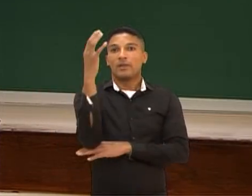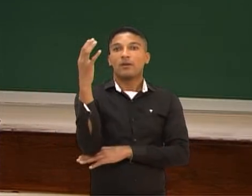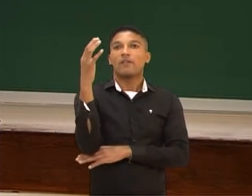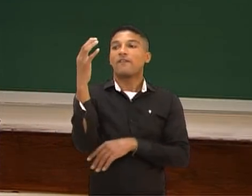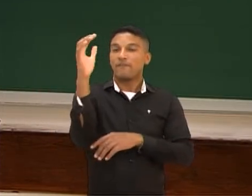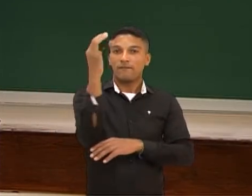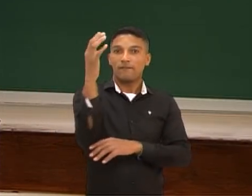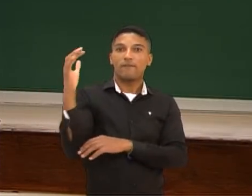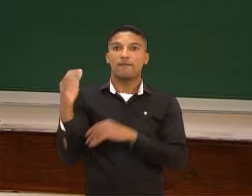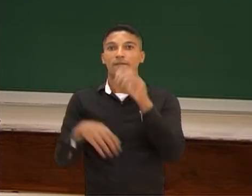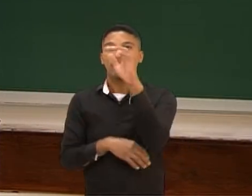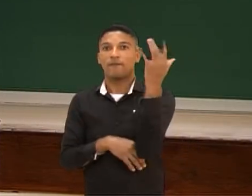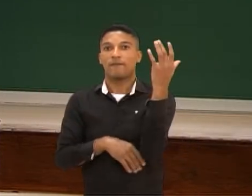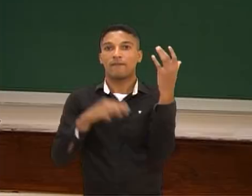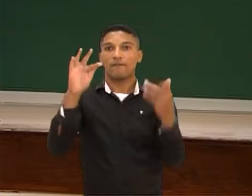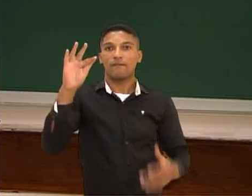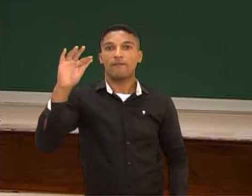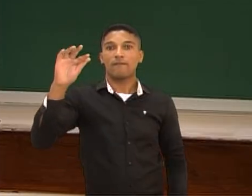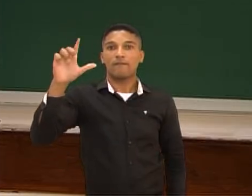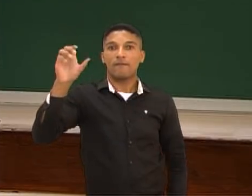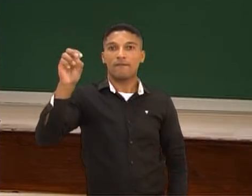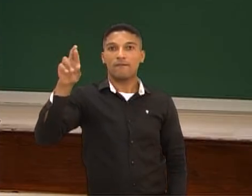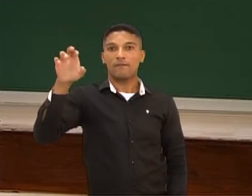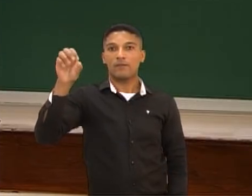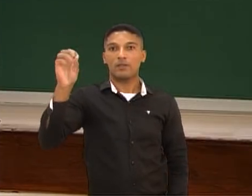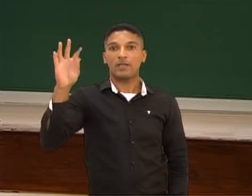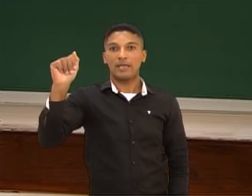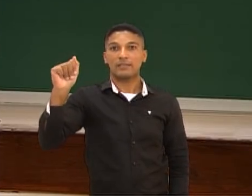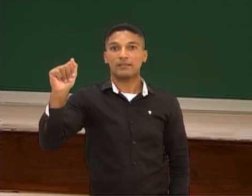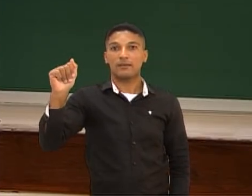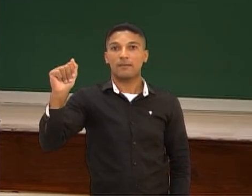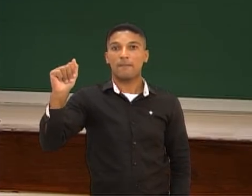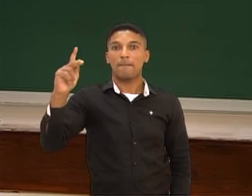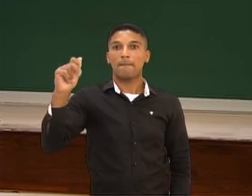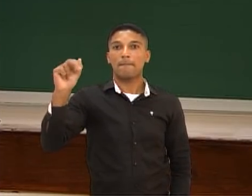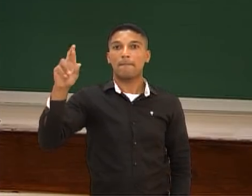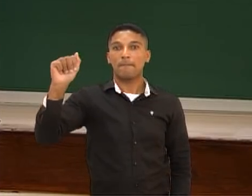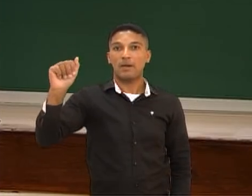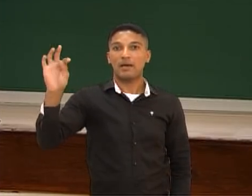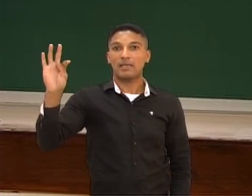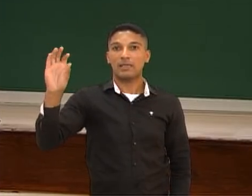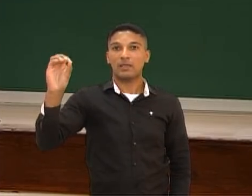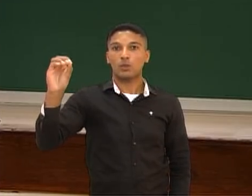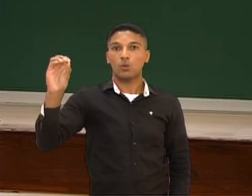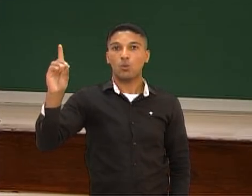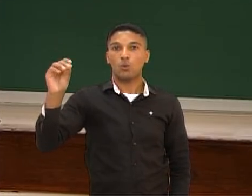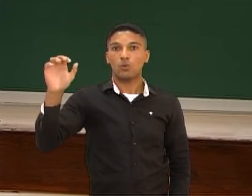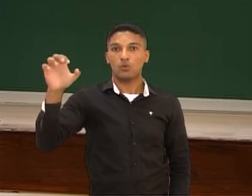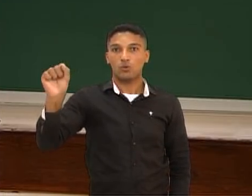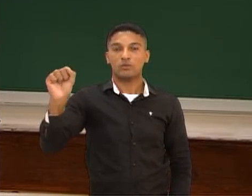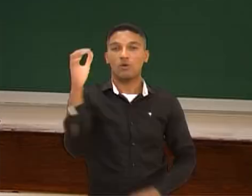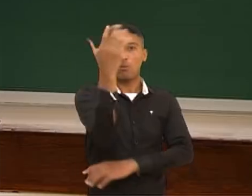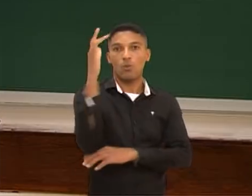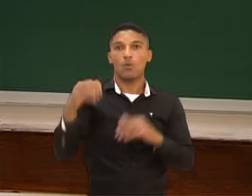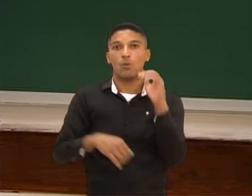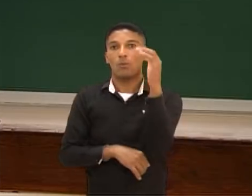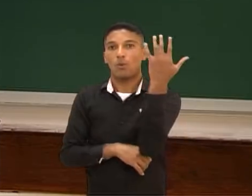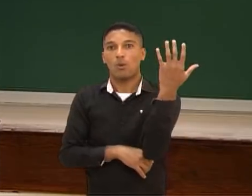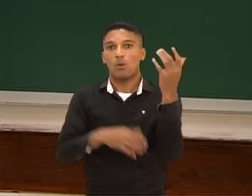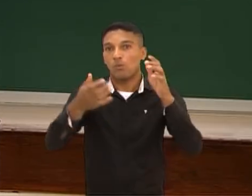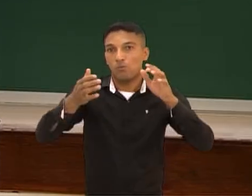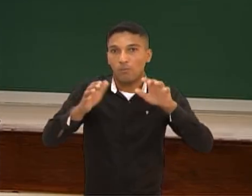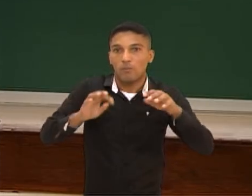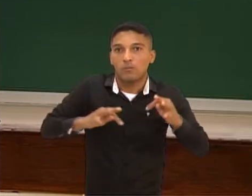todos, para sempre. Então são vários desenhos, várias ilustrações para representar uma ideia, né, para vender